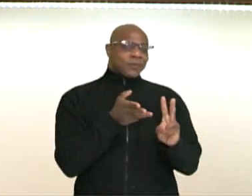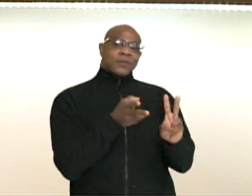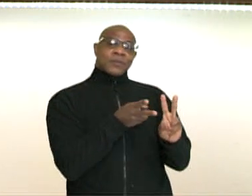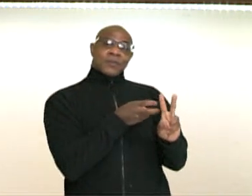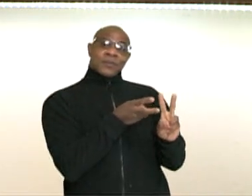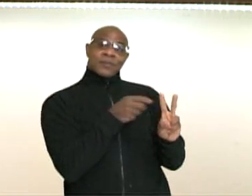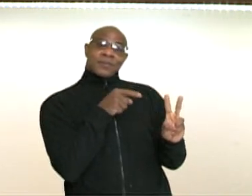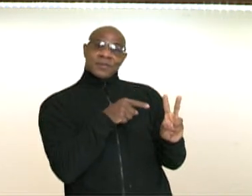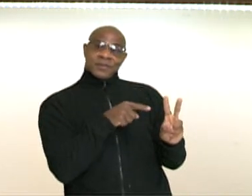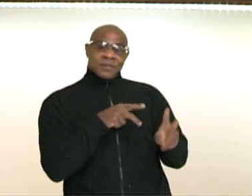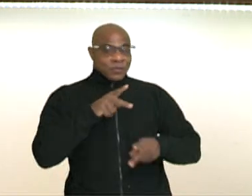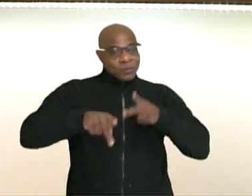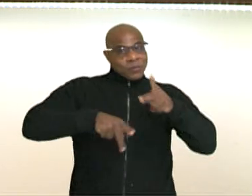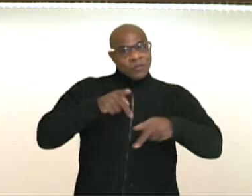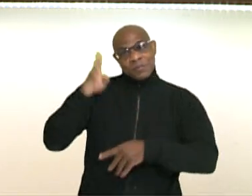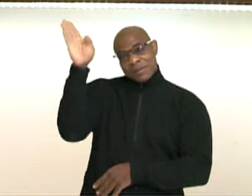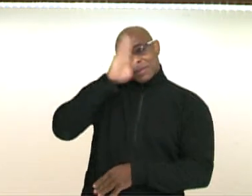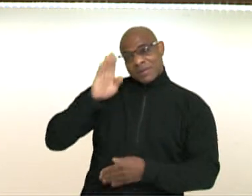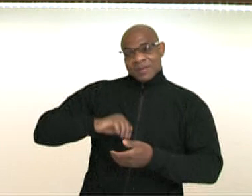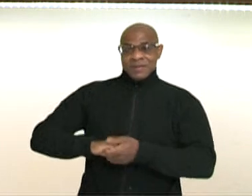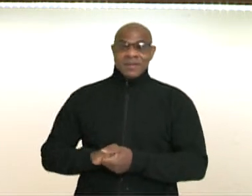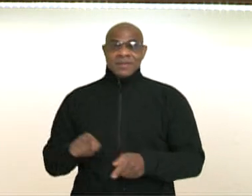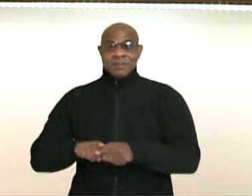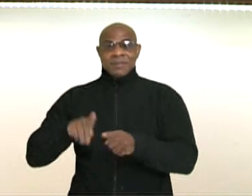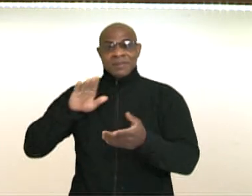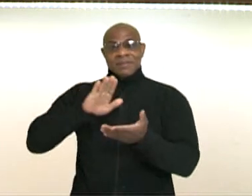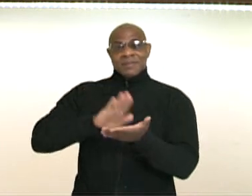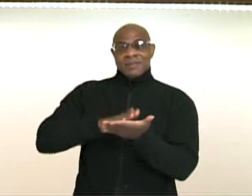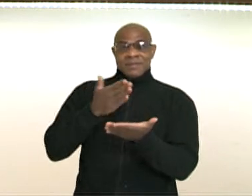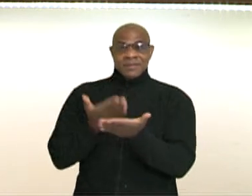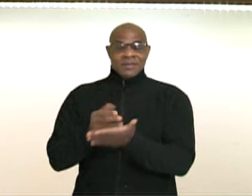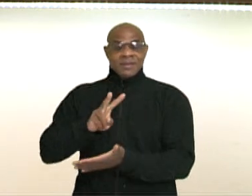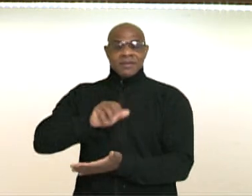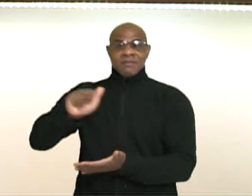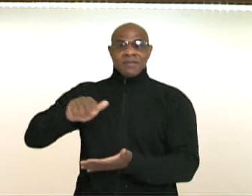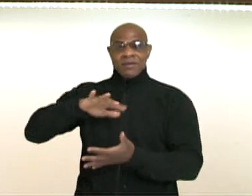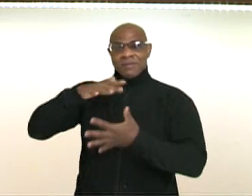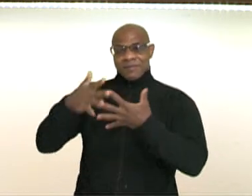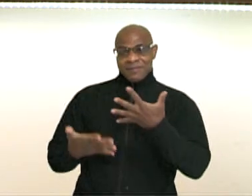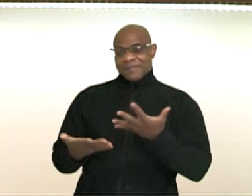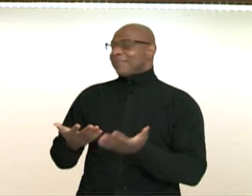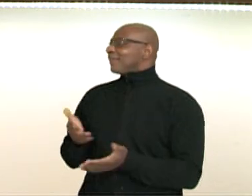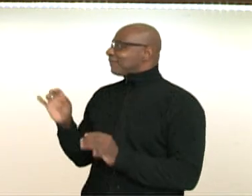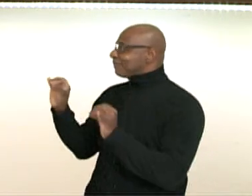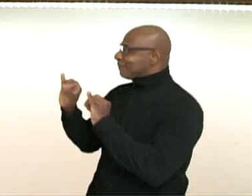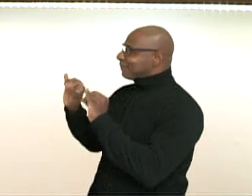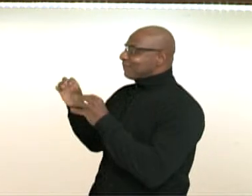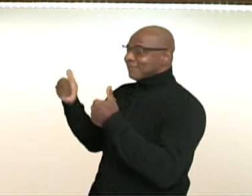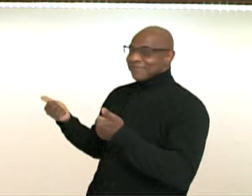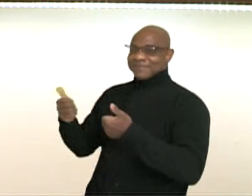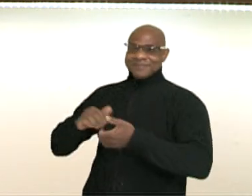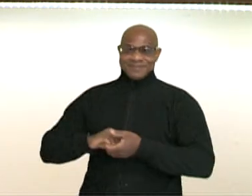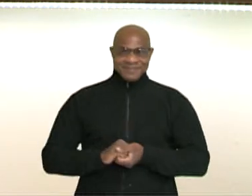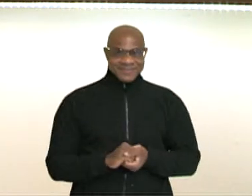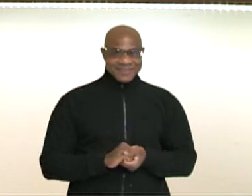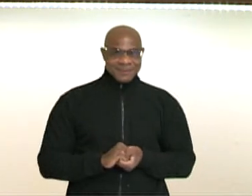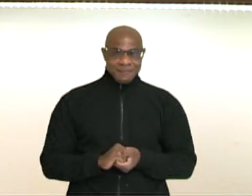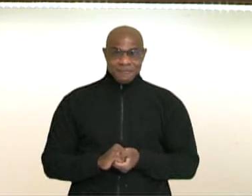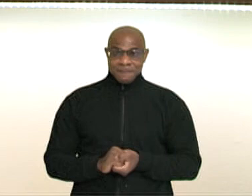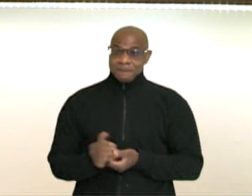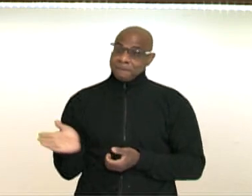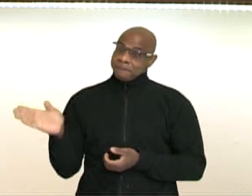brasileiros. Prof. Rutiné aqui com vocês e o nosso querido intérprete Val aqui com a gente. Oi, Val!